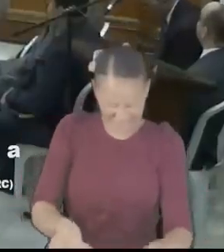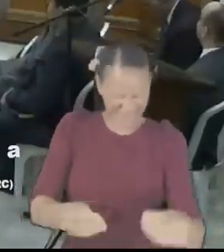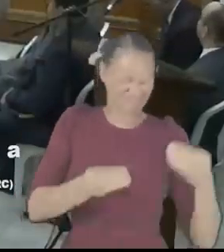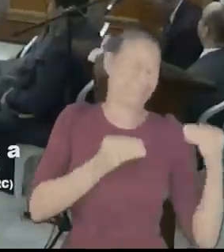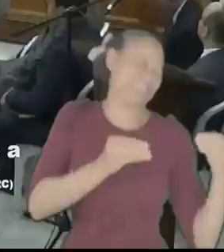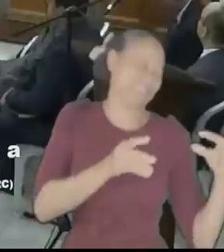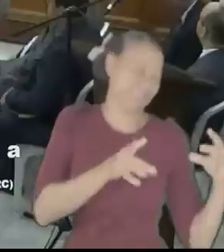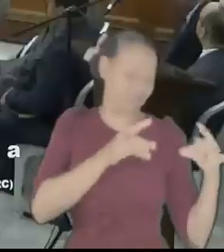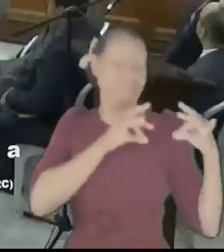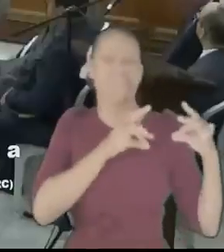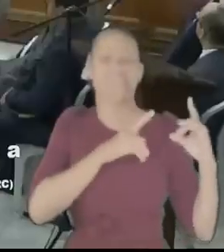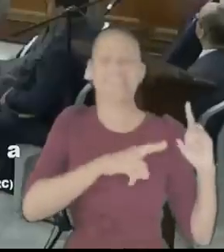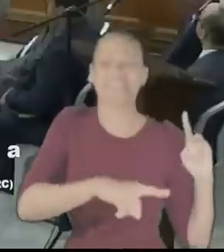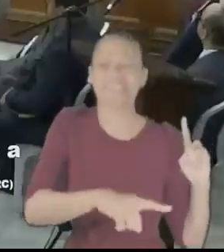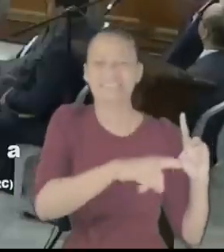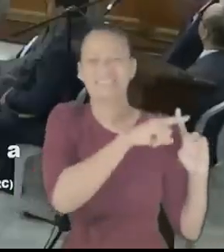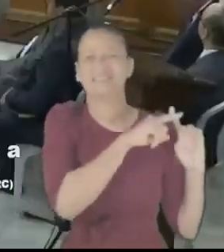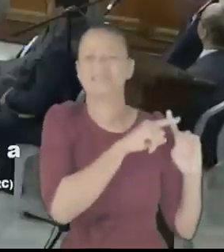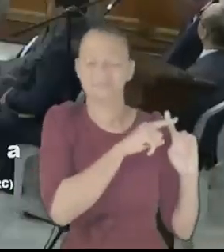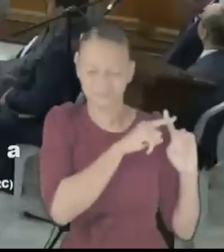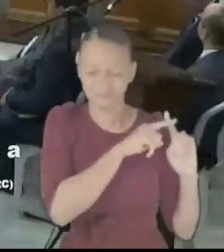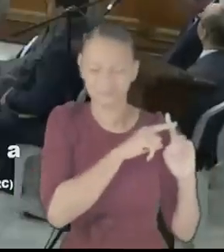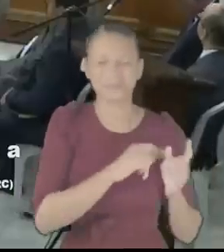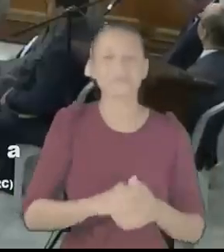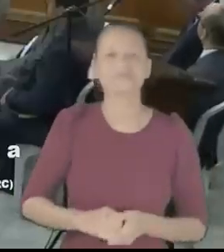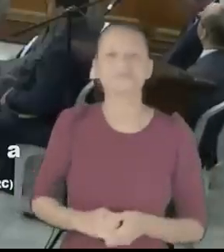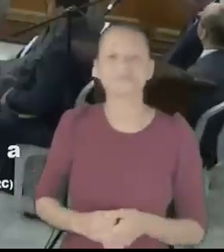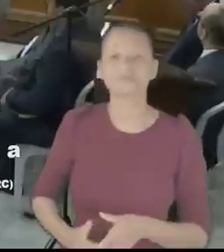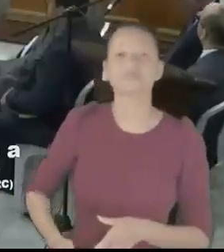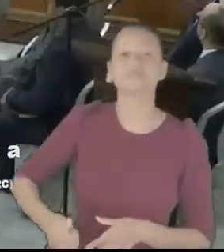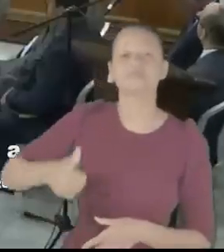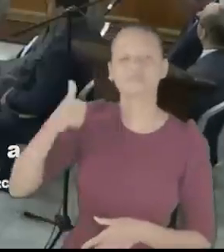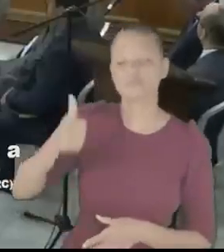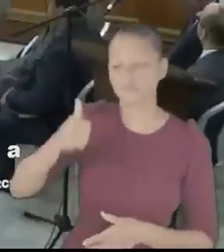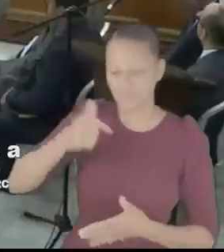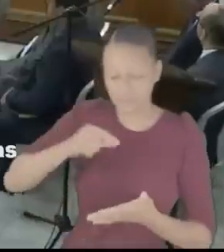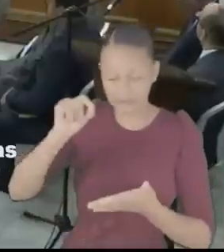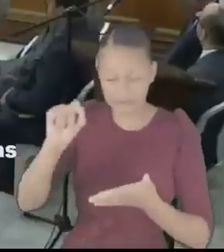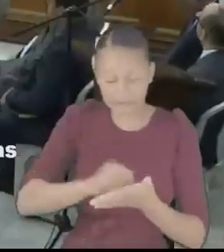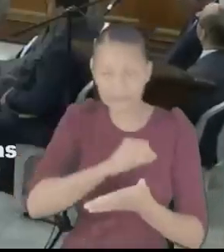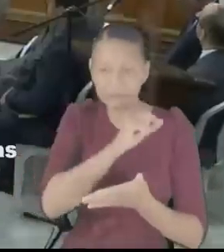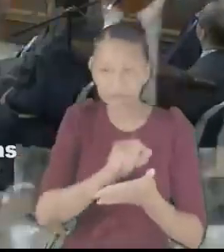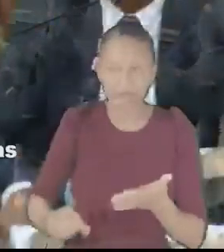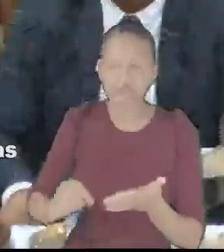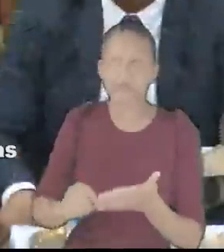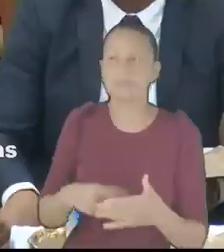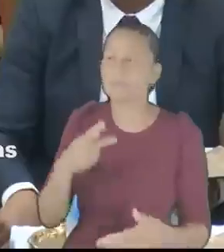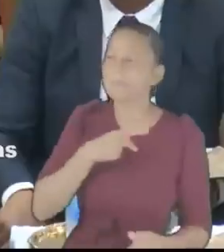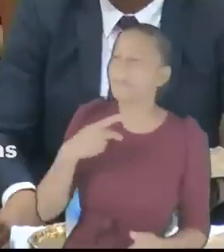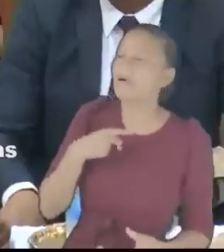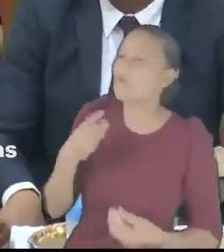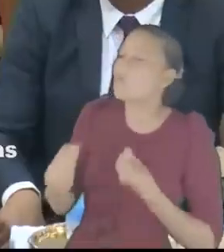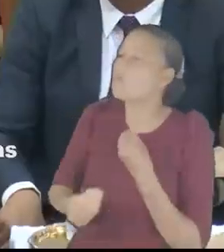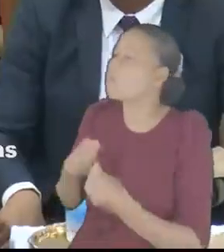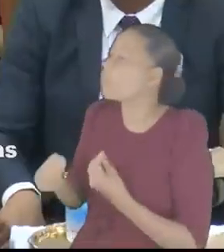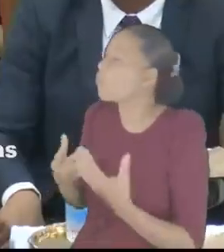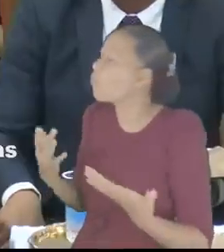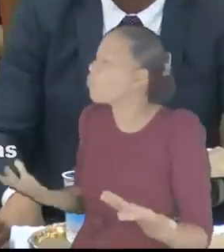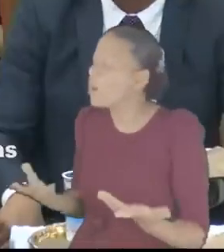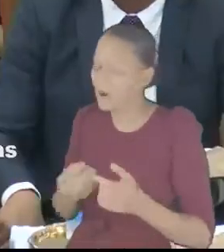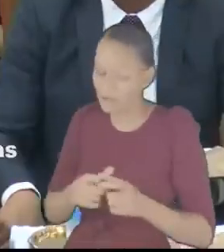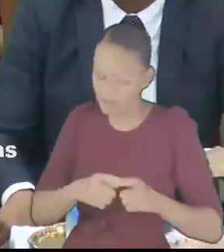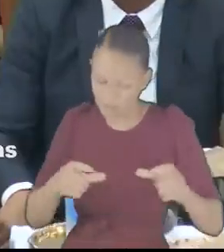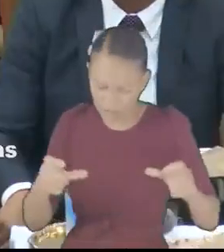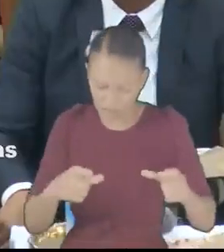cravando-a na cruz. Aleluia. Primeiro ele riscou a dívida. Pastor, em qual cédula? No